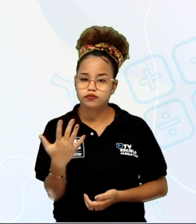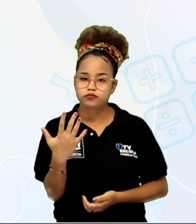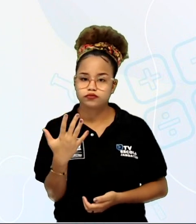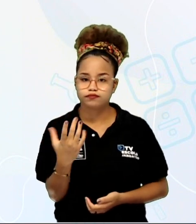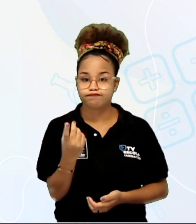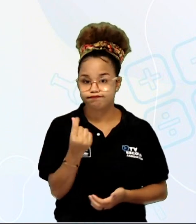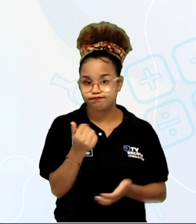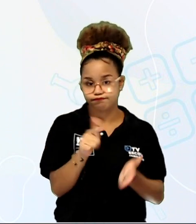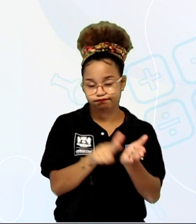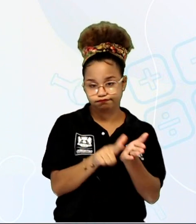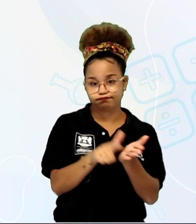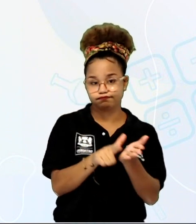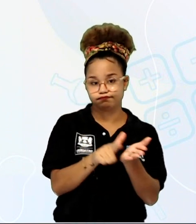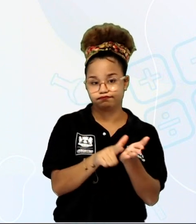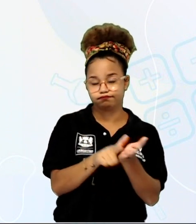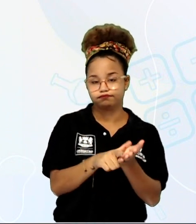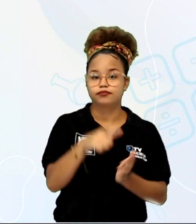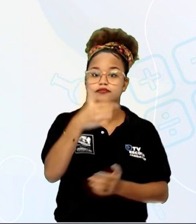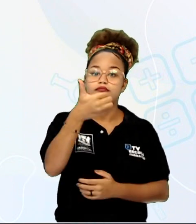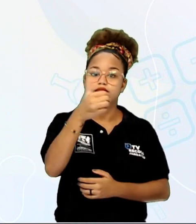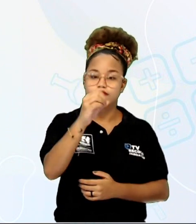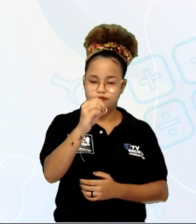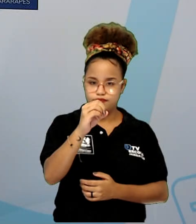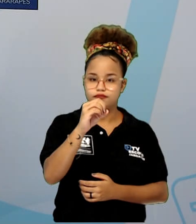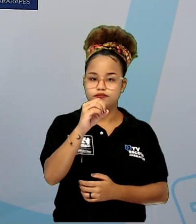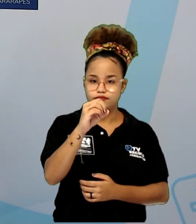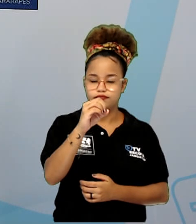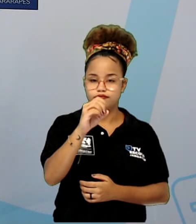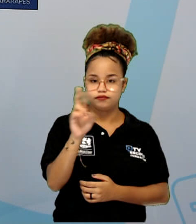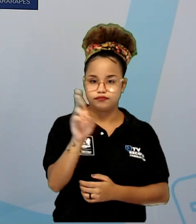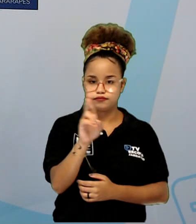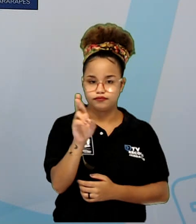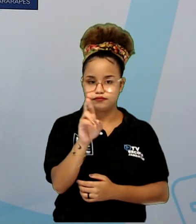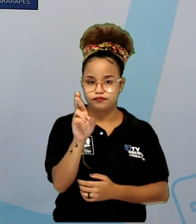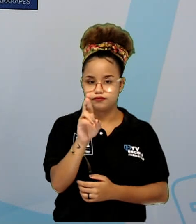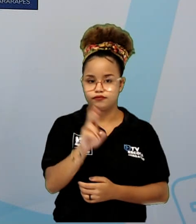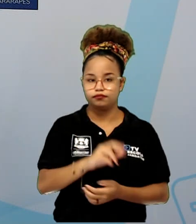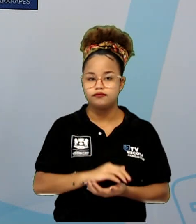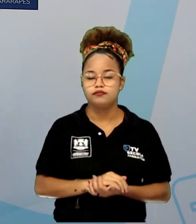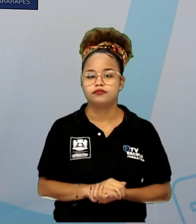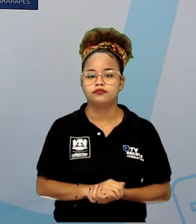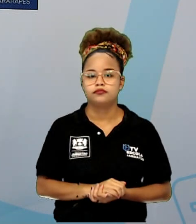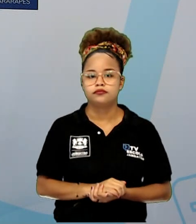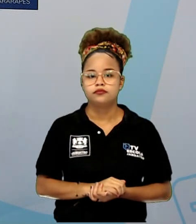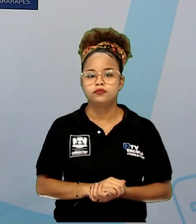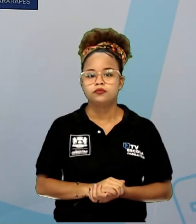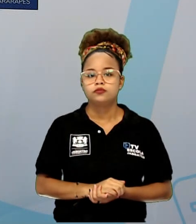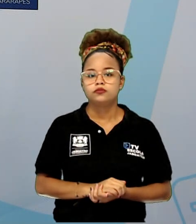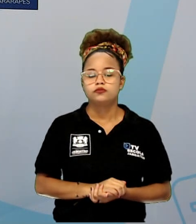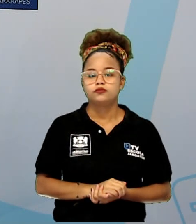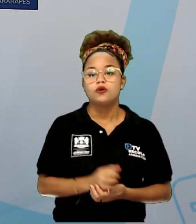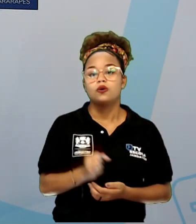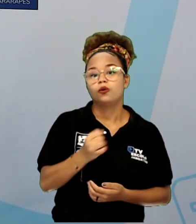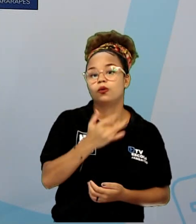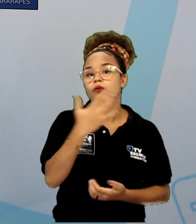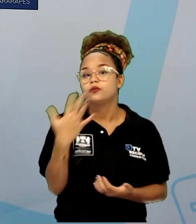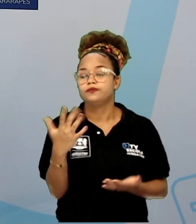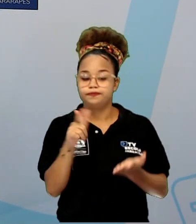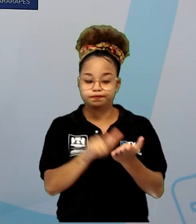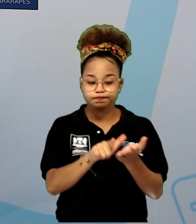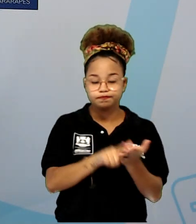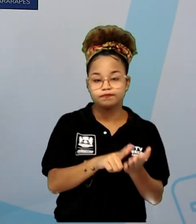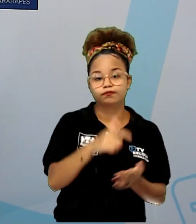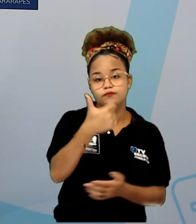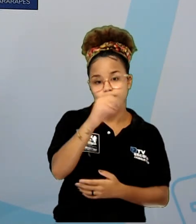notas de R$ 10, tá? Eu quero saber quantas notas de